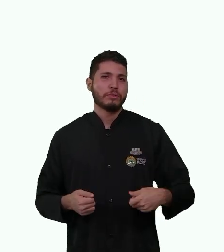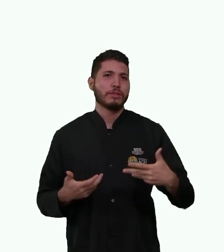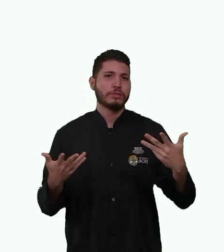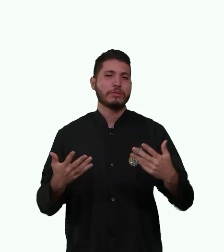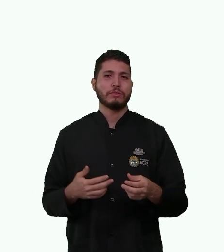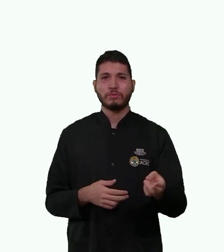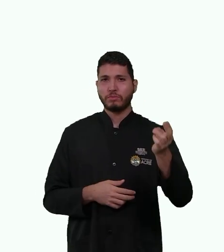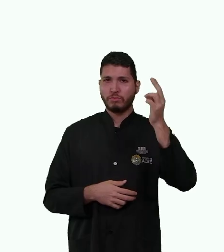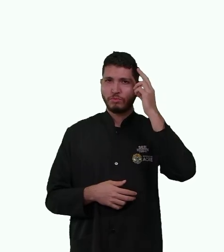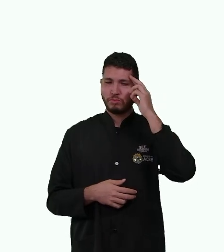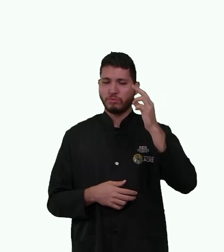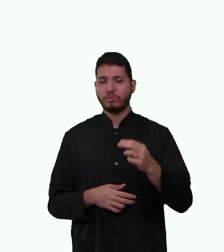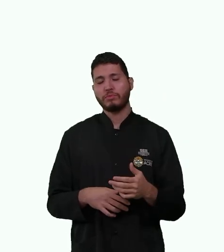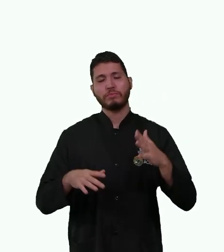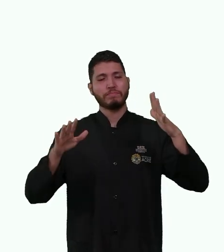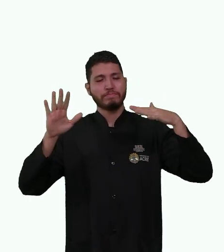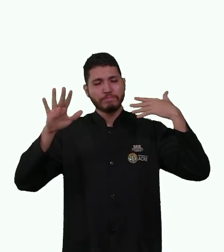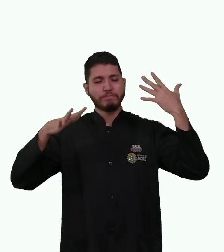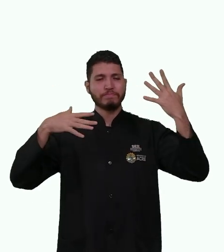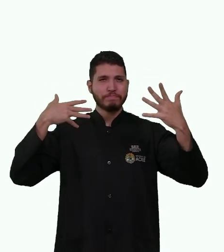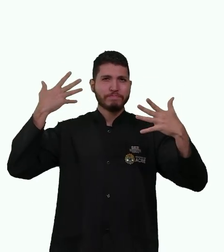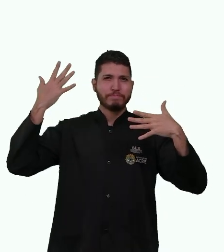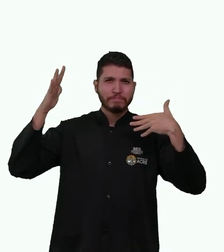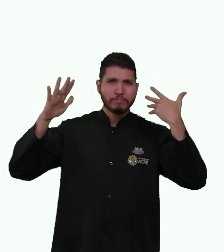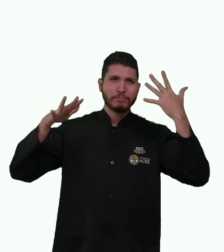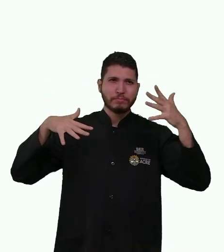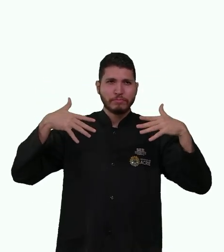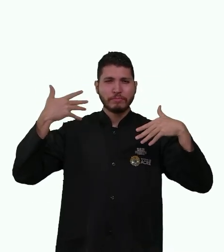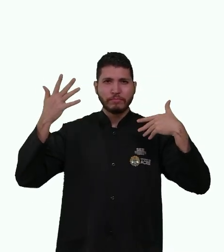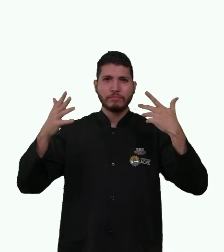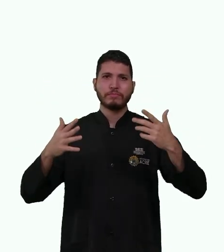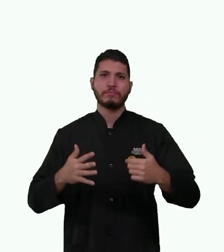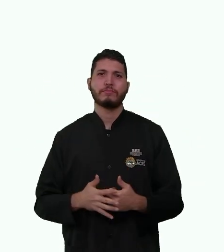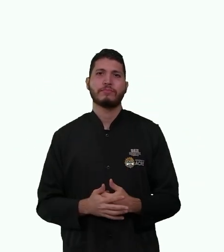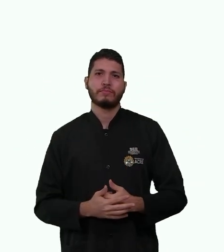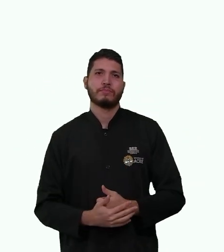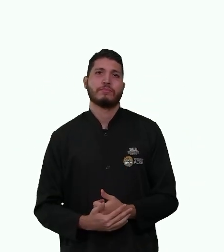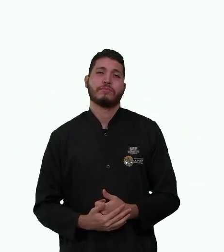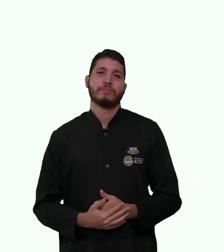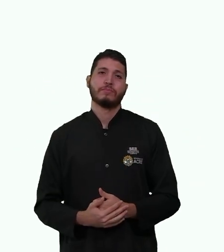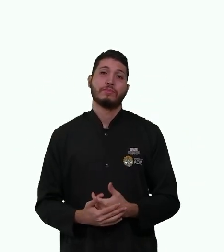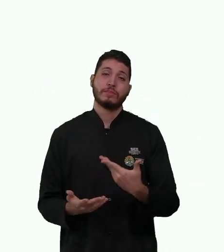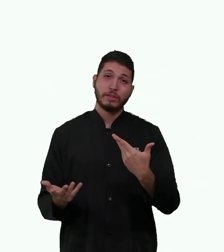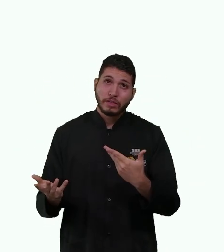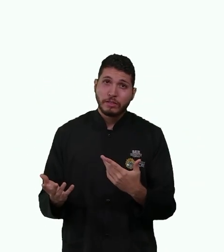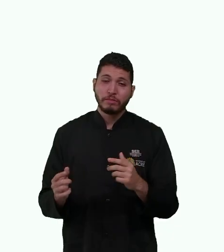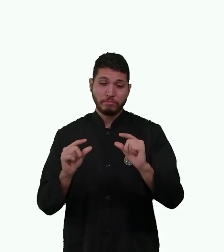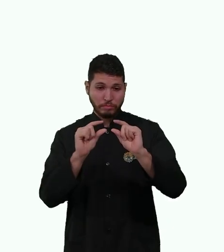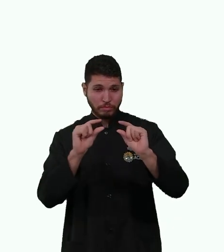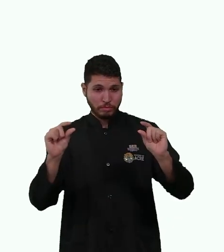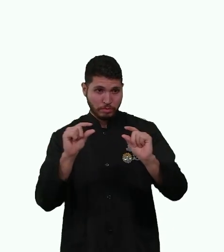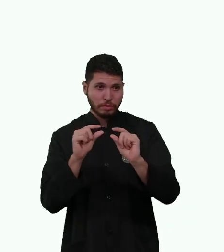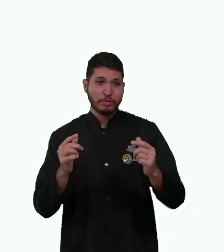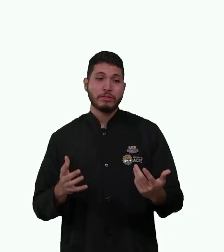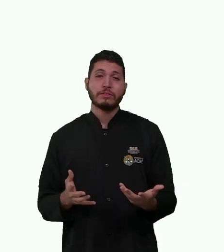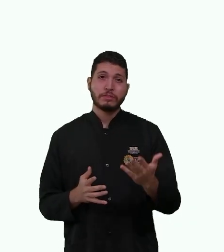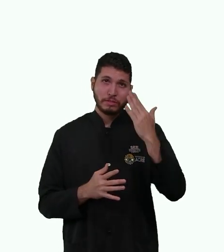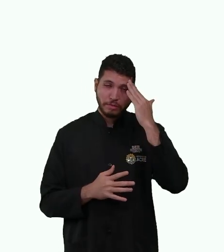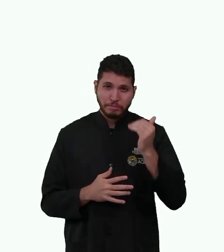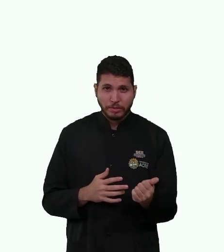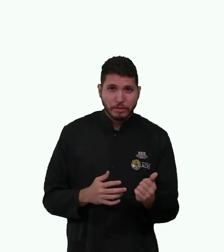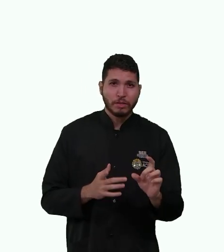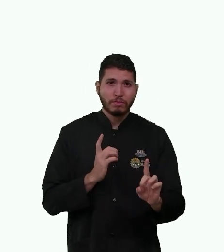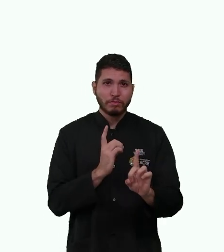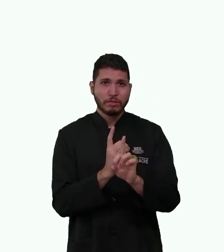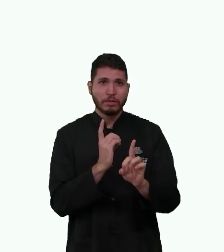70% ela destina para saúde e habitação, e aí eu quero saber quanto vai sobrar para mim utilizar com cultura